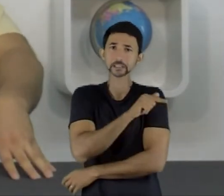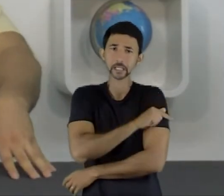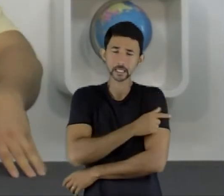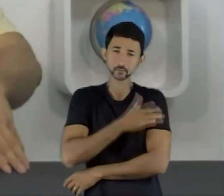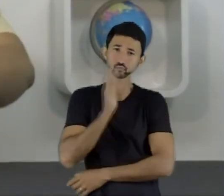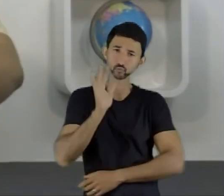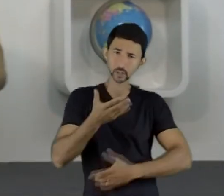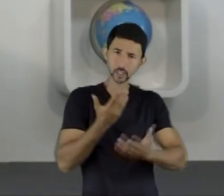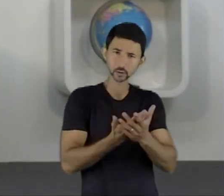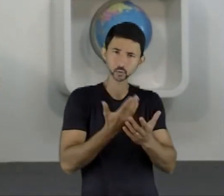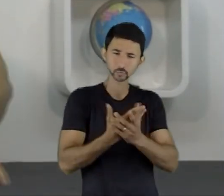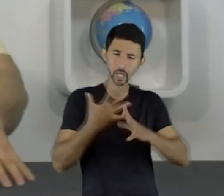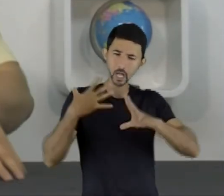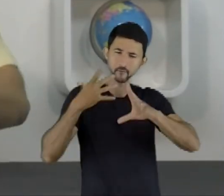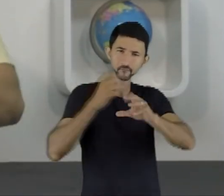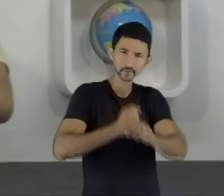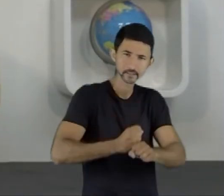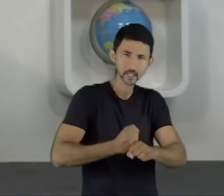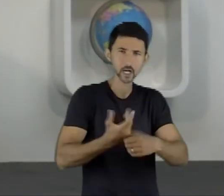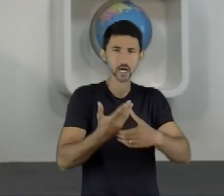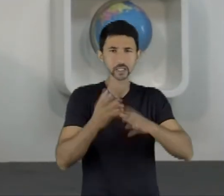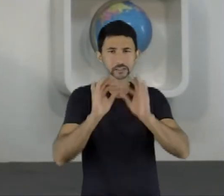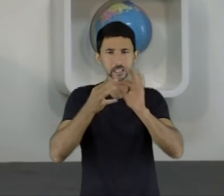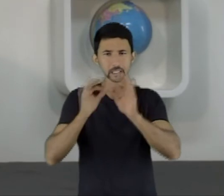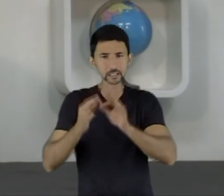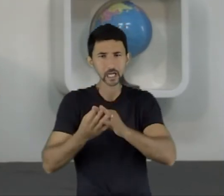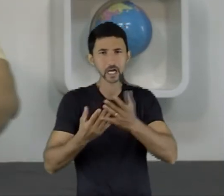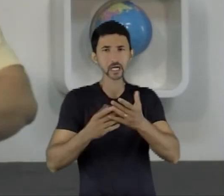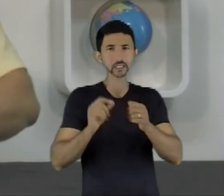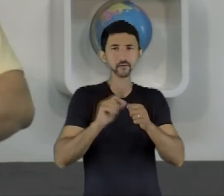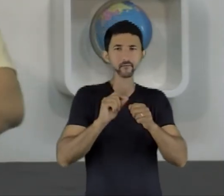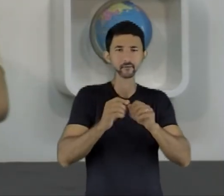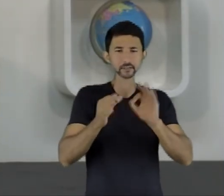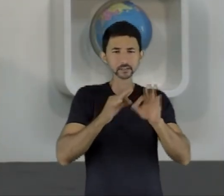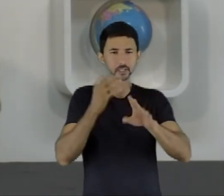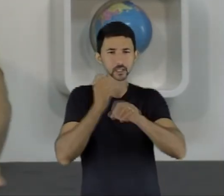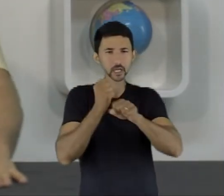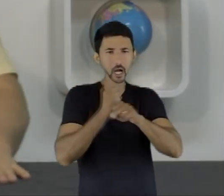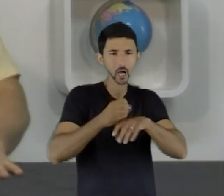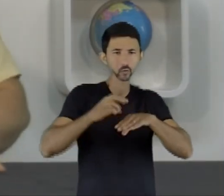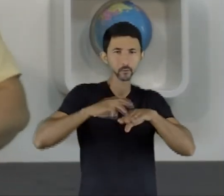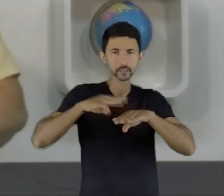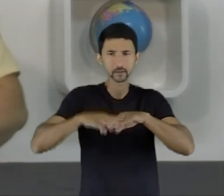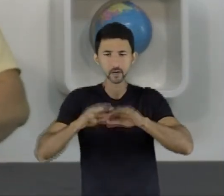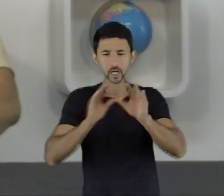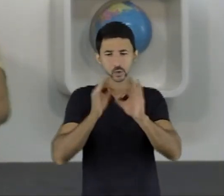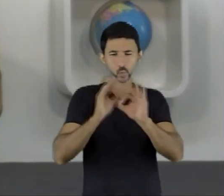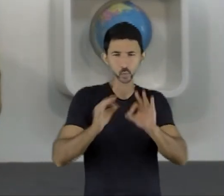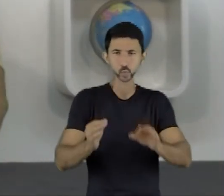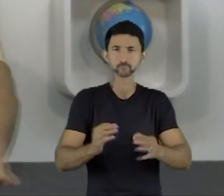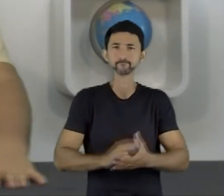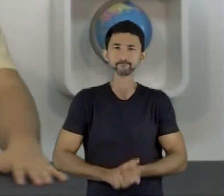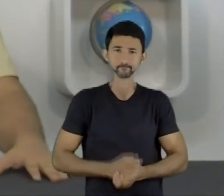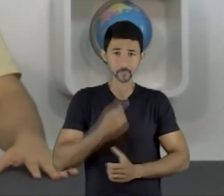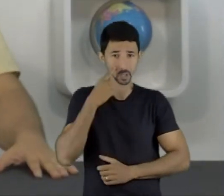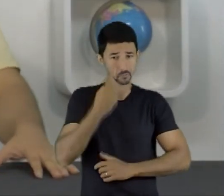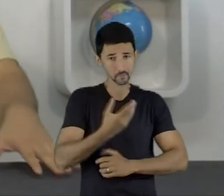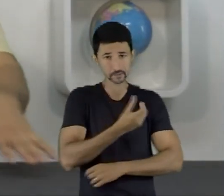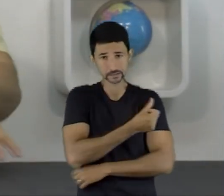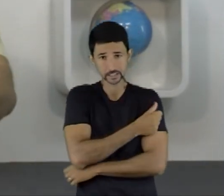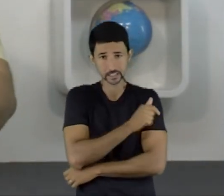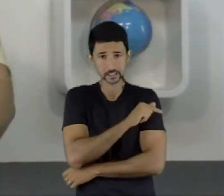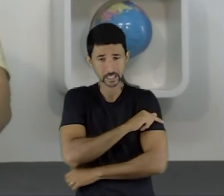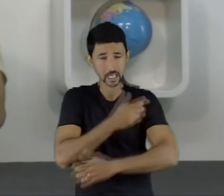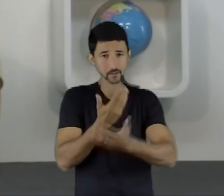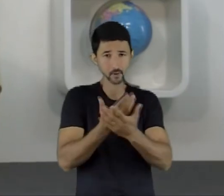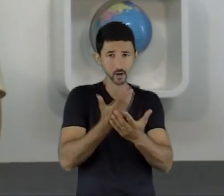daí, certo? Com mais detalhes, como é que é feito pelo método aritmético, pelo método geométrico, certo? Com figuras. Como a